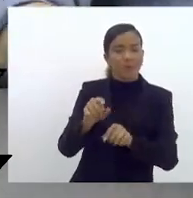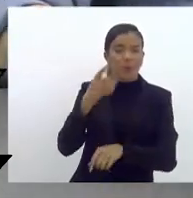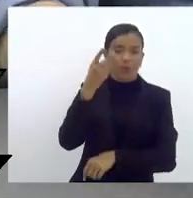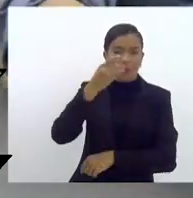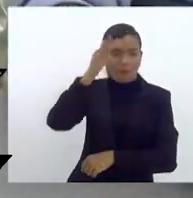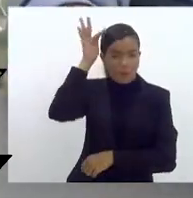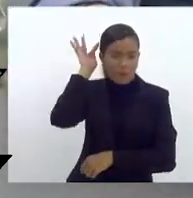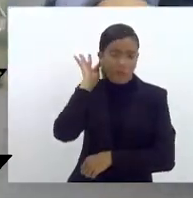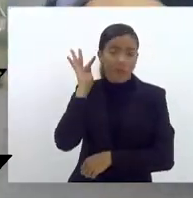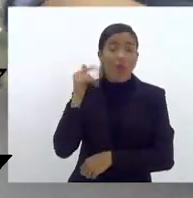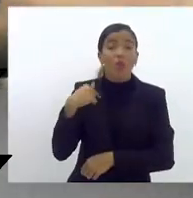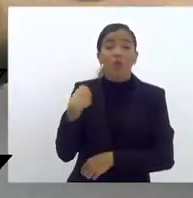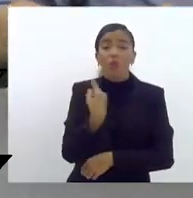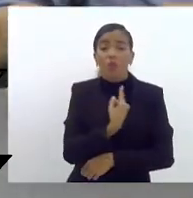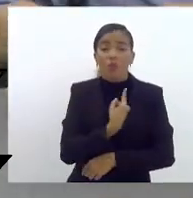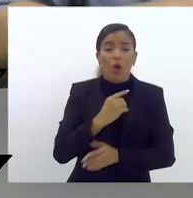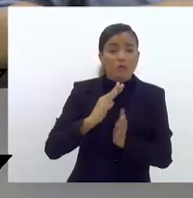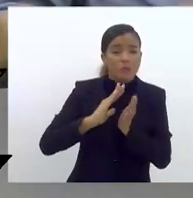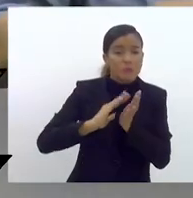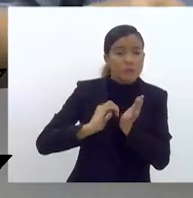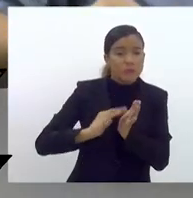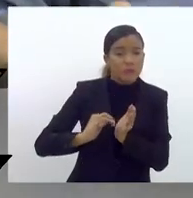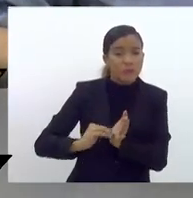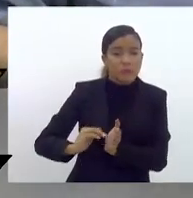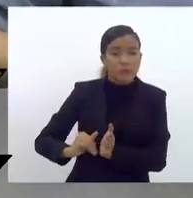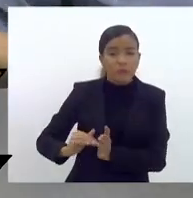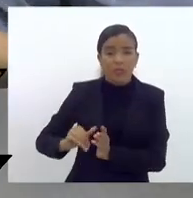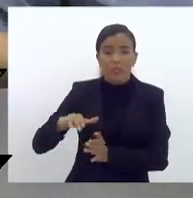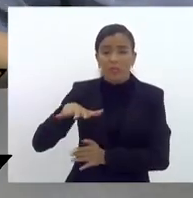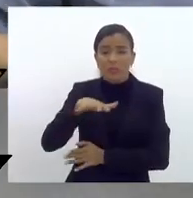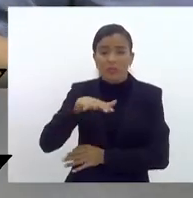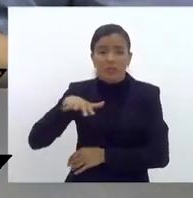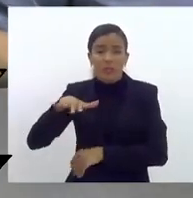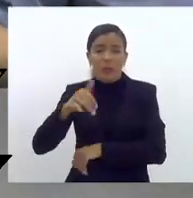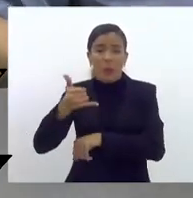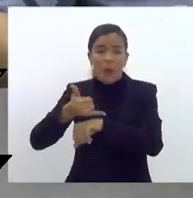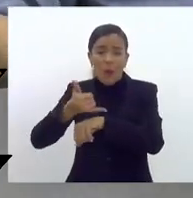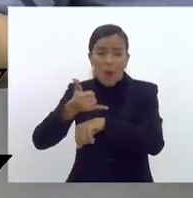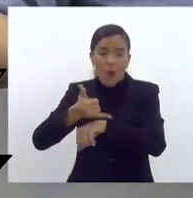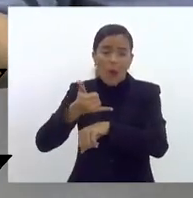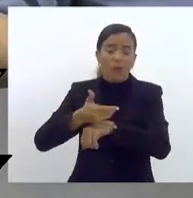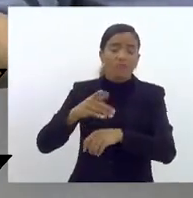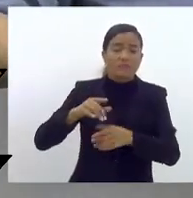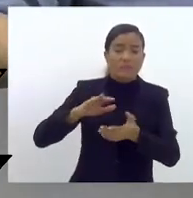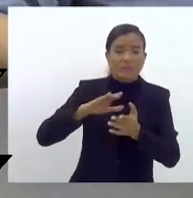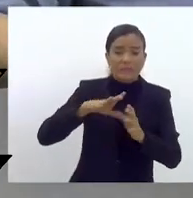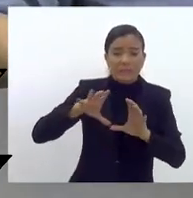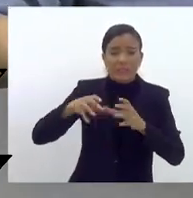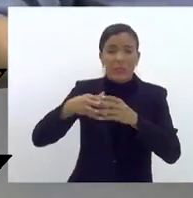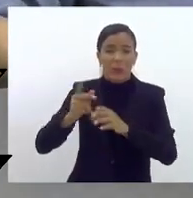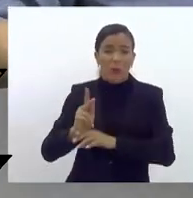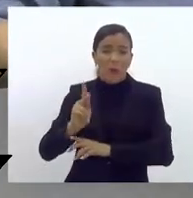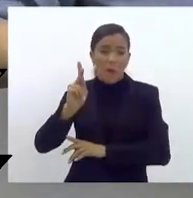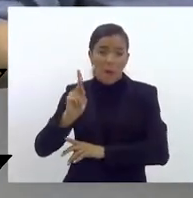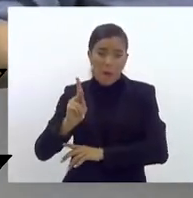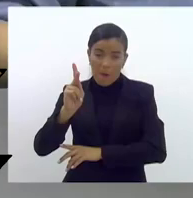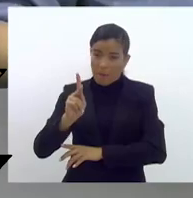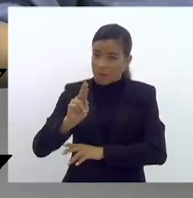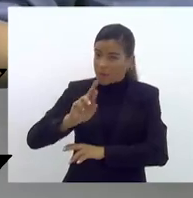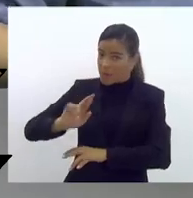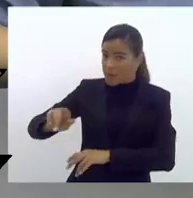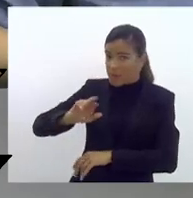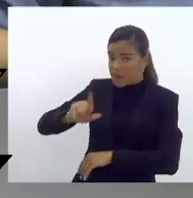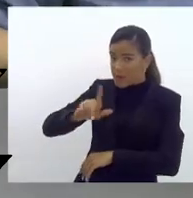nós excluímos o setor siderúrgico setor petroleiro etc para deixar muito claro que não